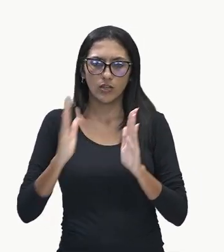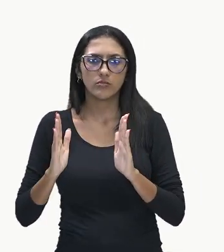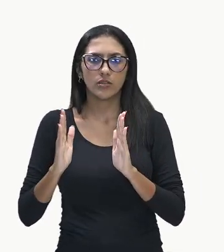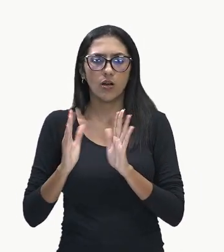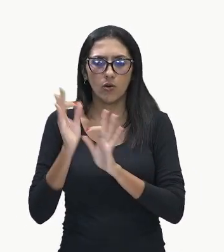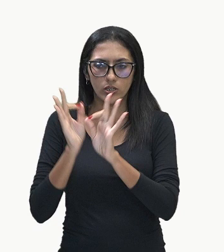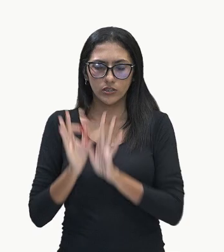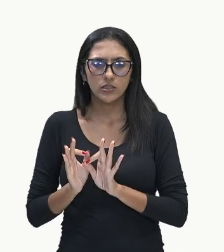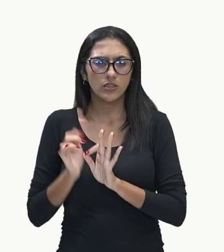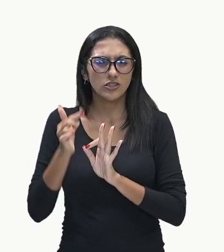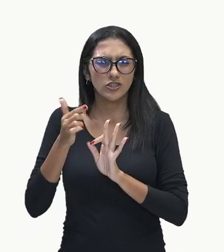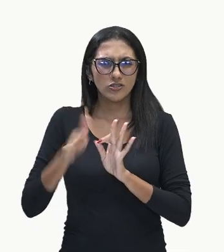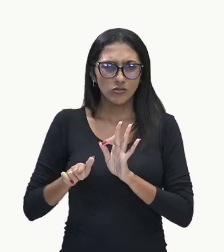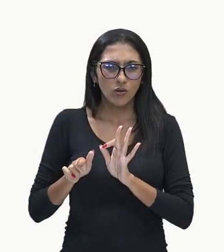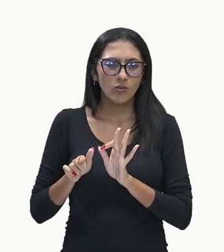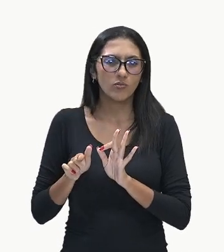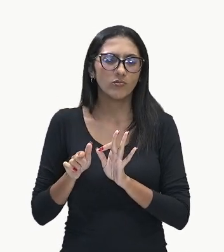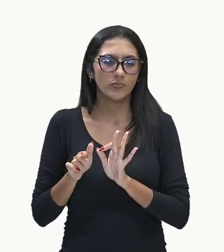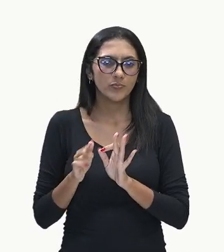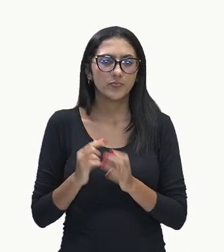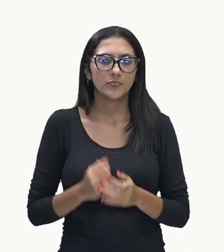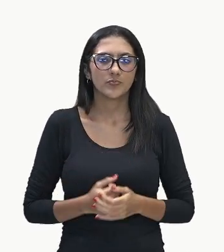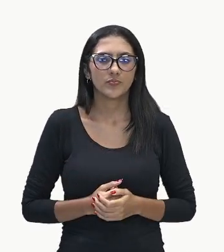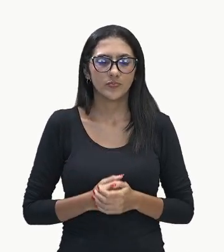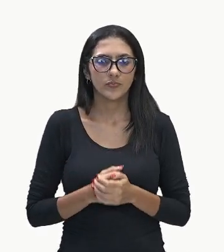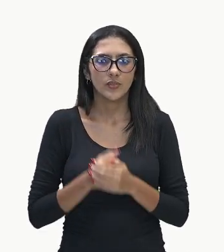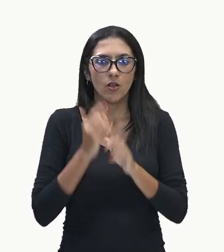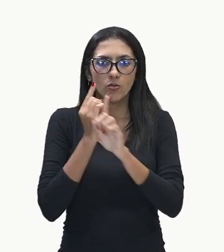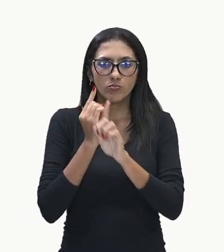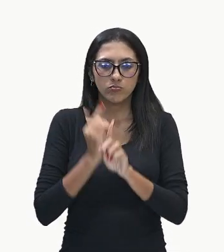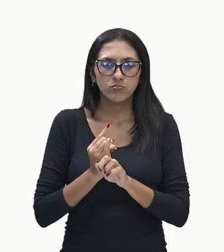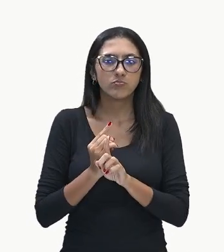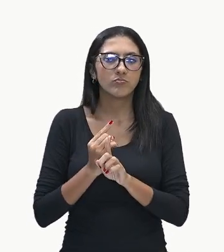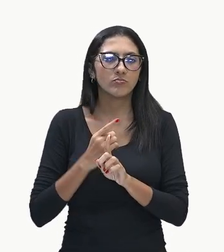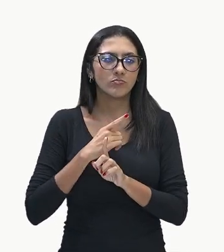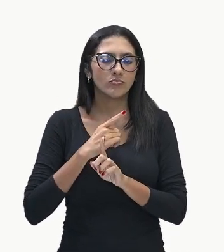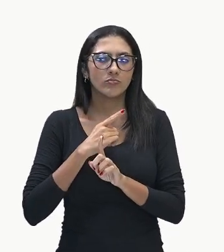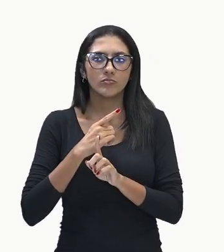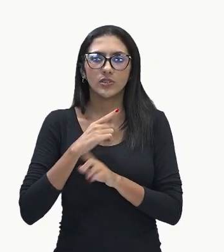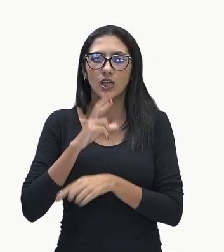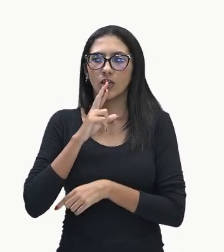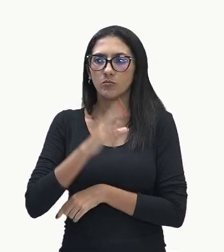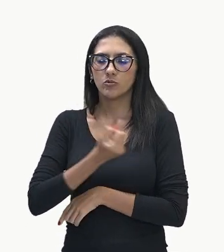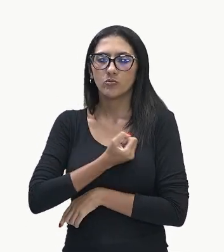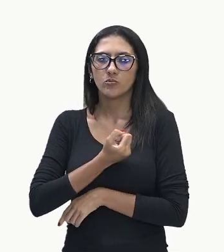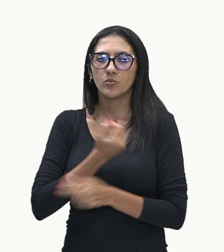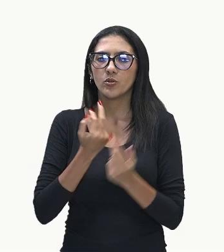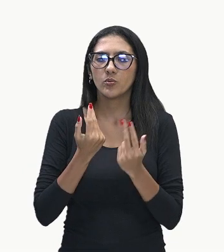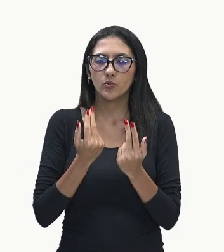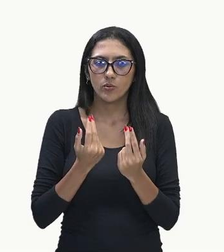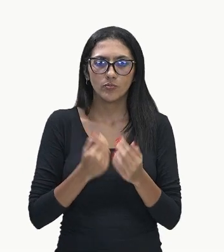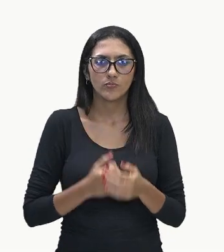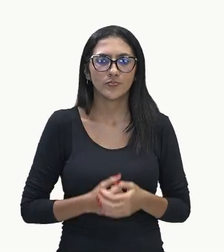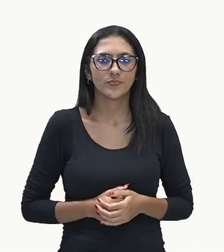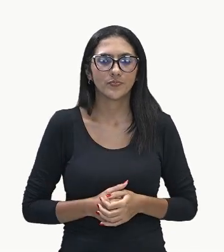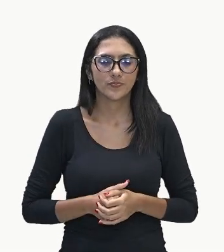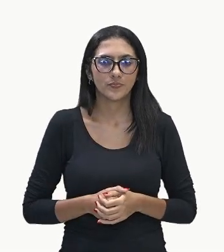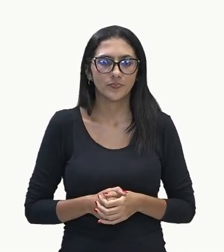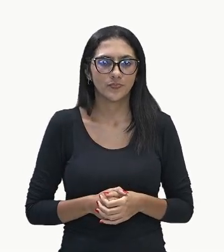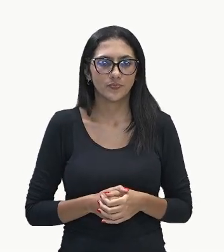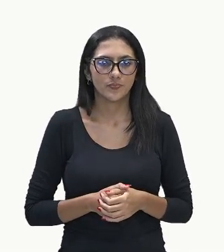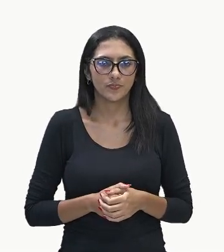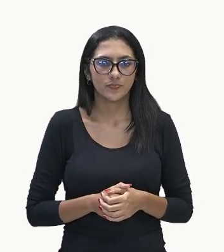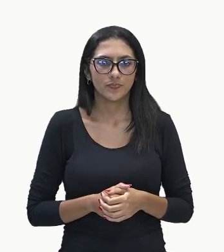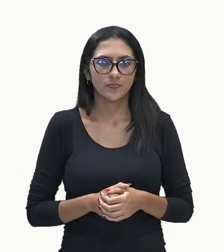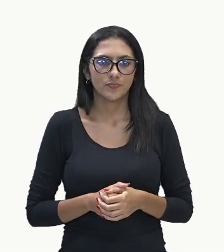o resultado encontrado em um membro vai ser igual ao resultado encontrado no outro membro. Quer ver? Vamos aqui fazer